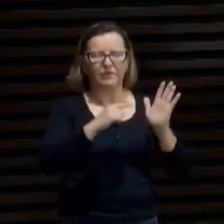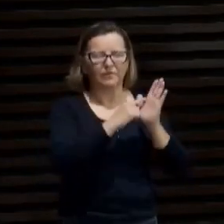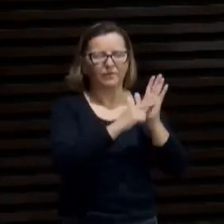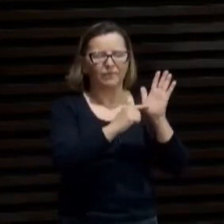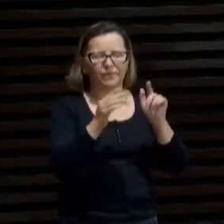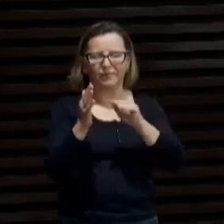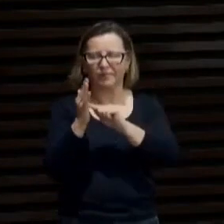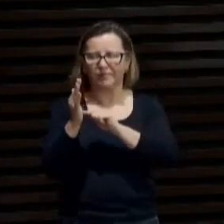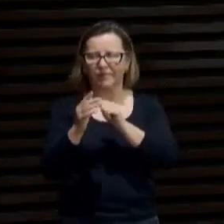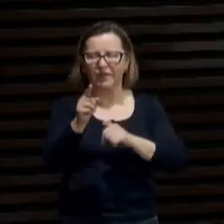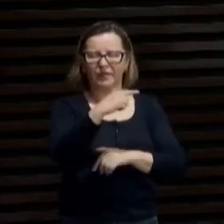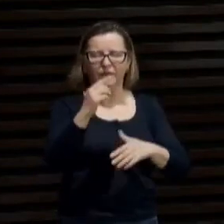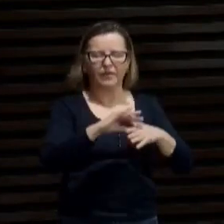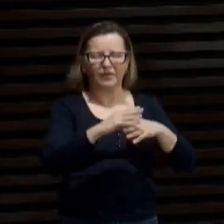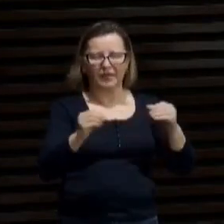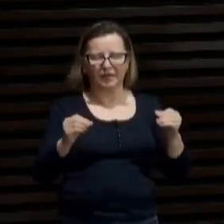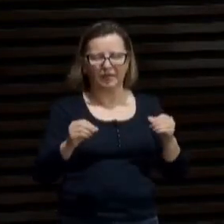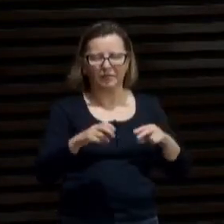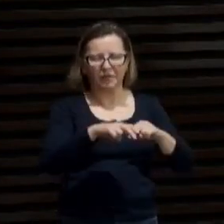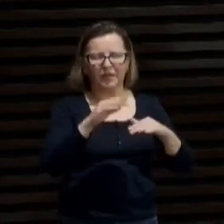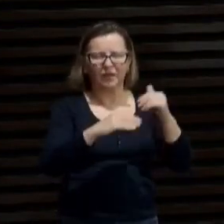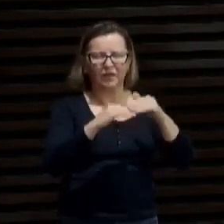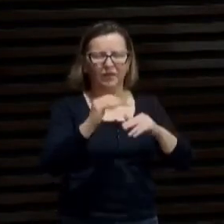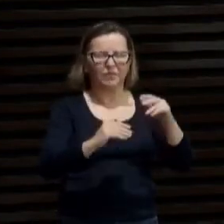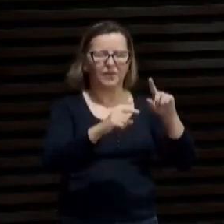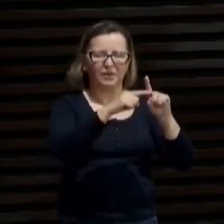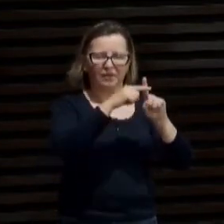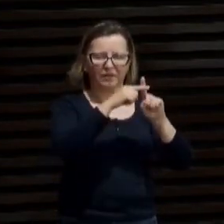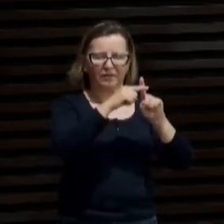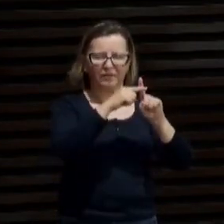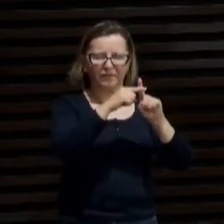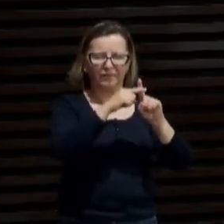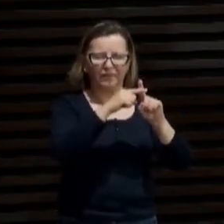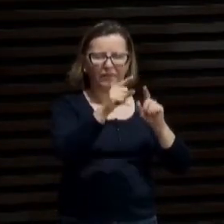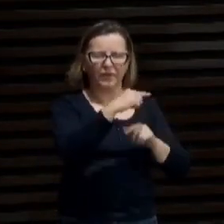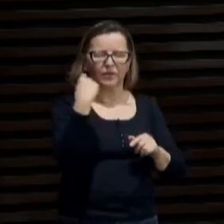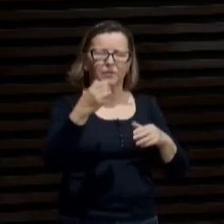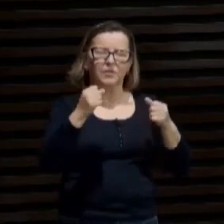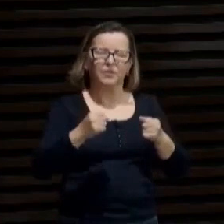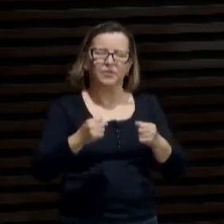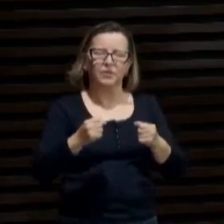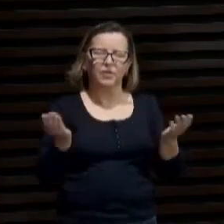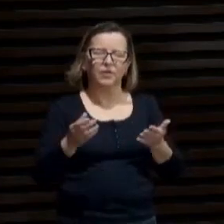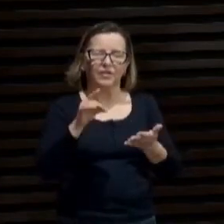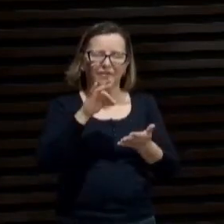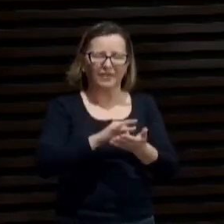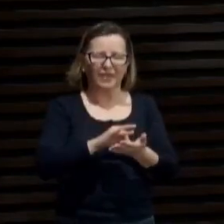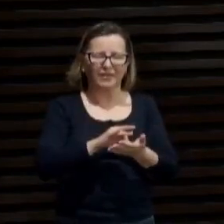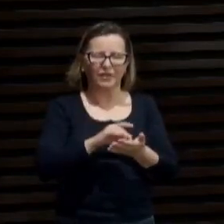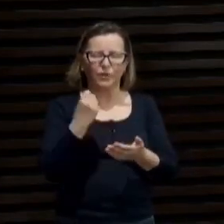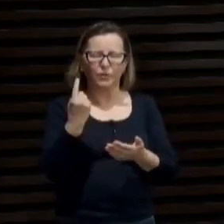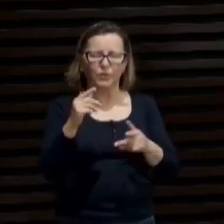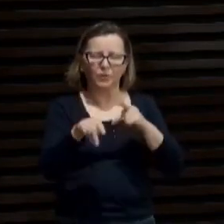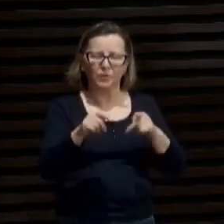sarados. Por causa daquilo que Ele fez lá na cruz, nós podemos hoje, de fato, Senhor, ser o único povo